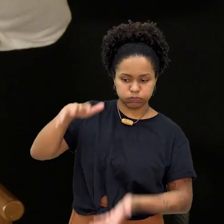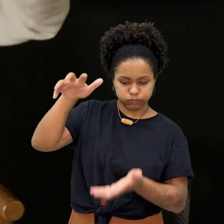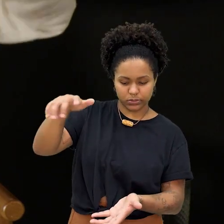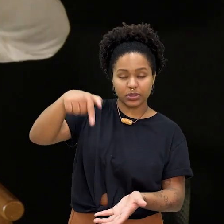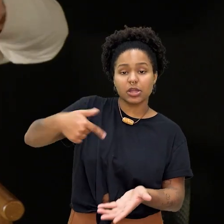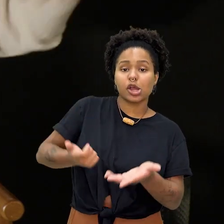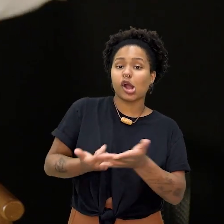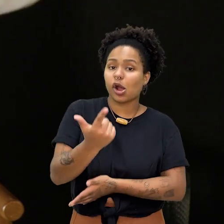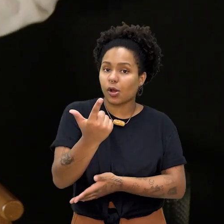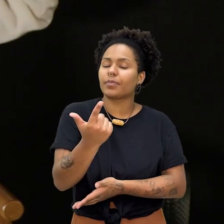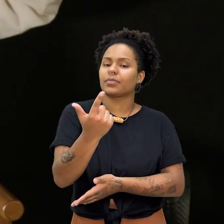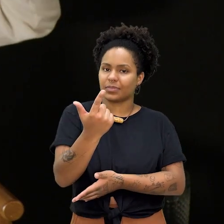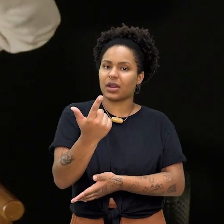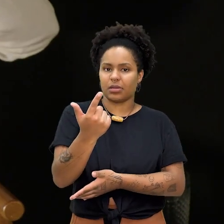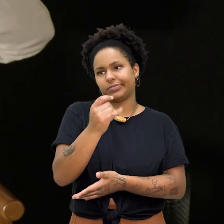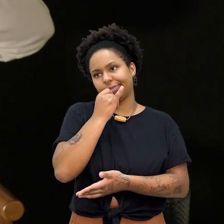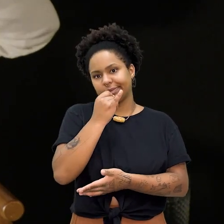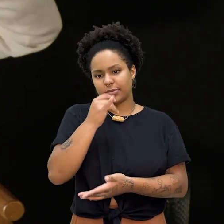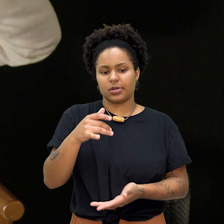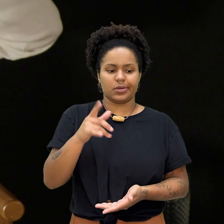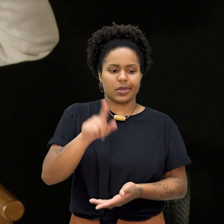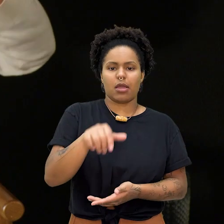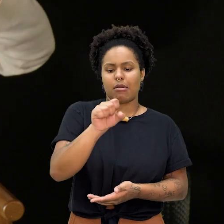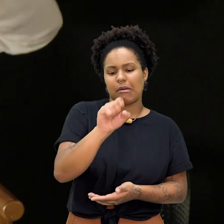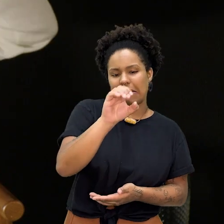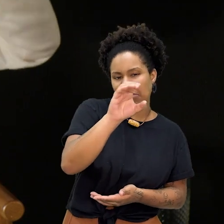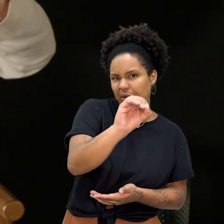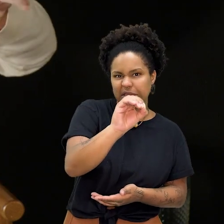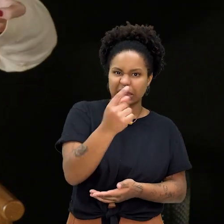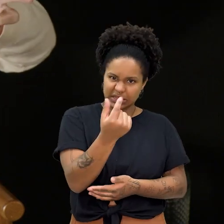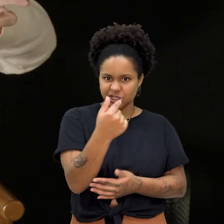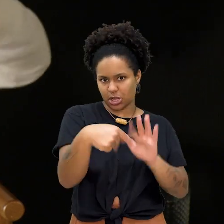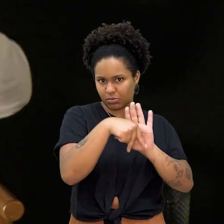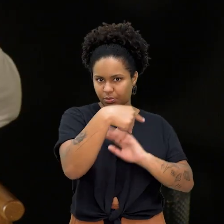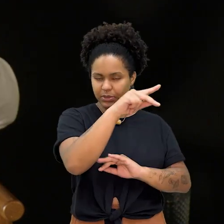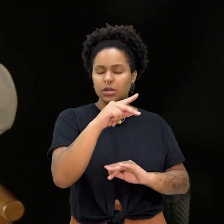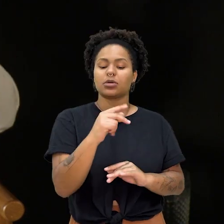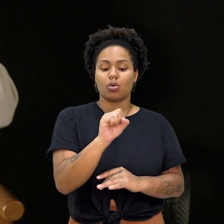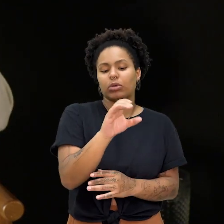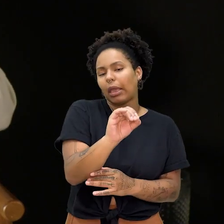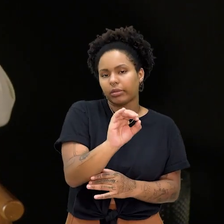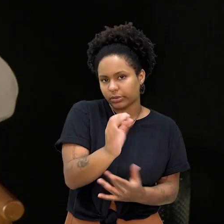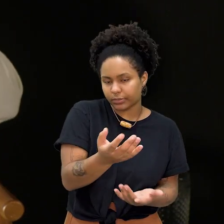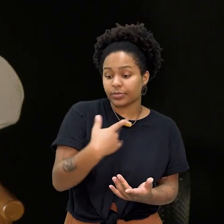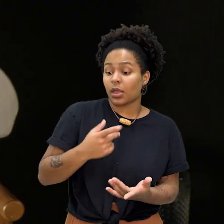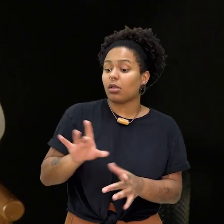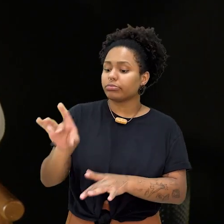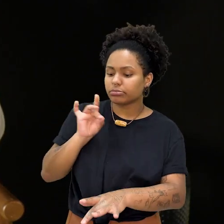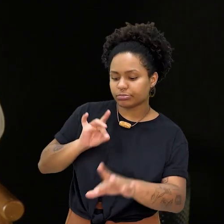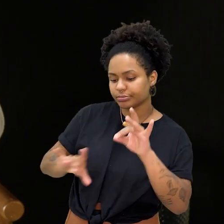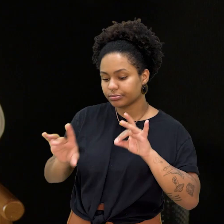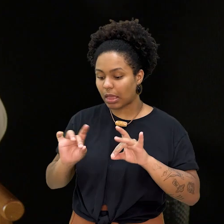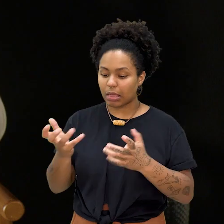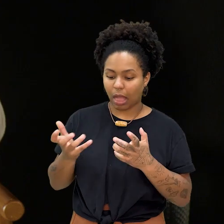que eles compram. Um fardo grande, por exemplo, pagam 80, o dinheiro deles, e aí eles vão selecionar o que eles